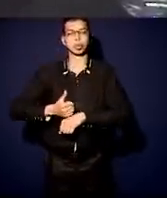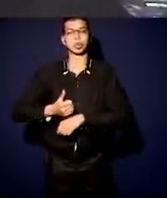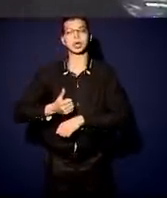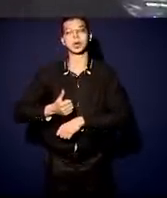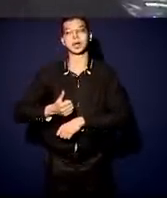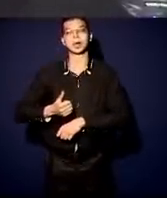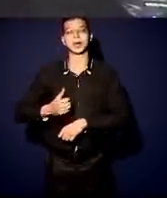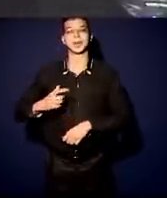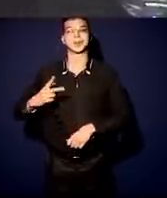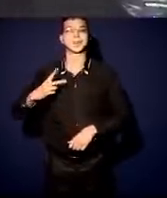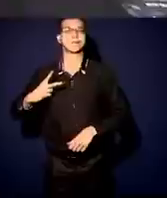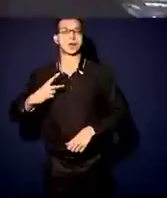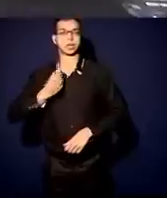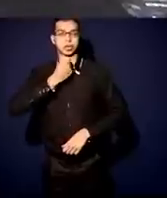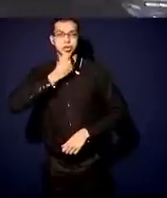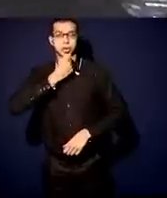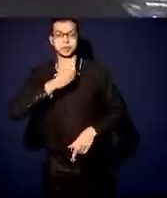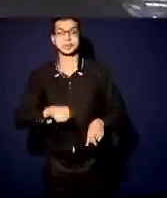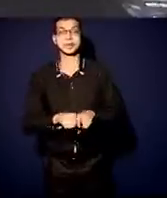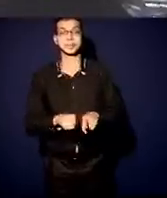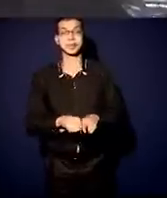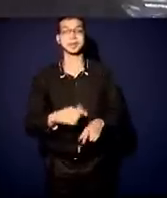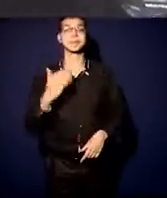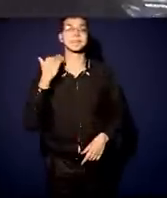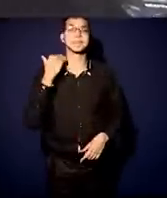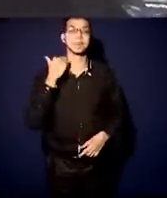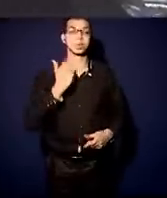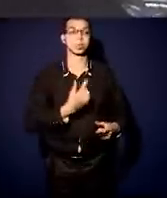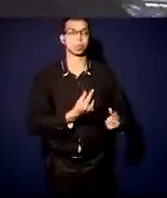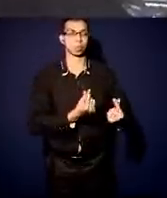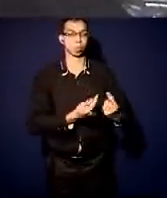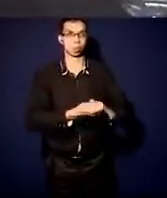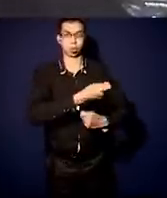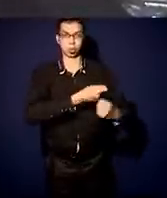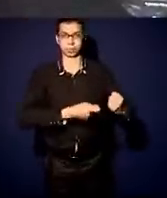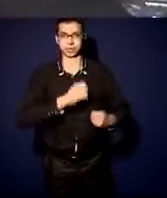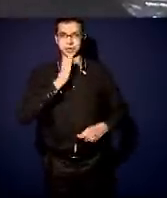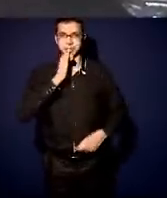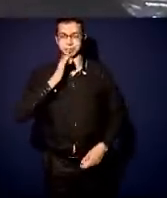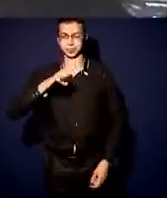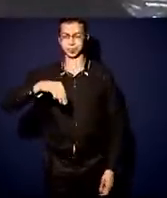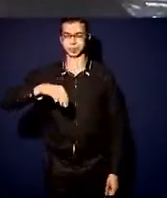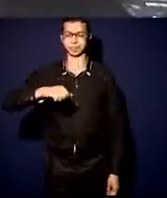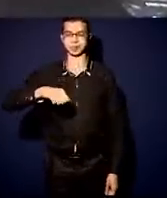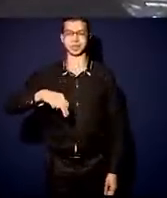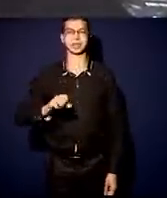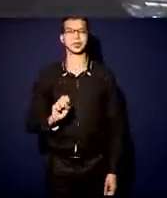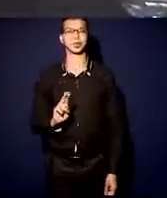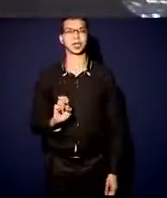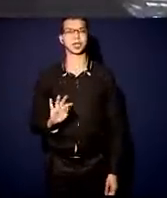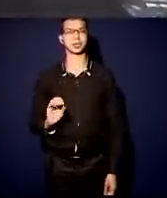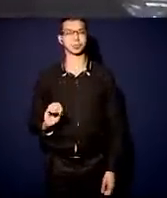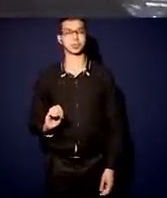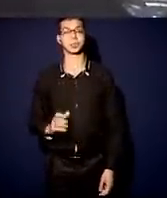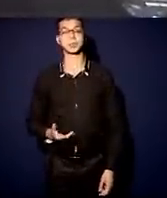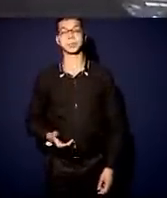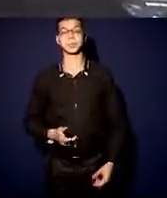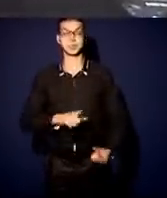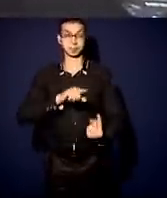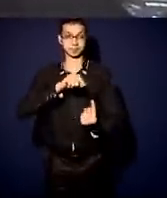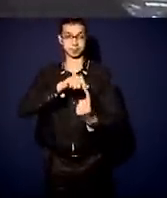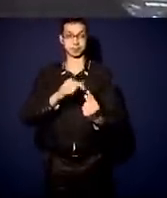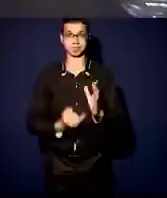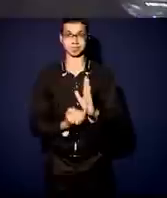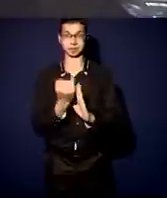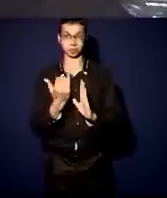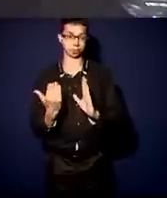em que os economistas chefes do banco é leve as suas metas de